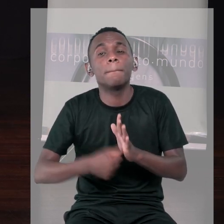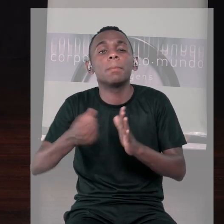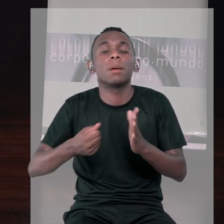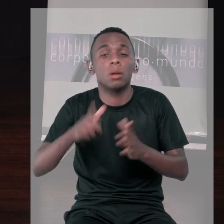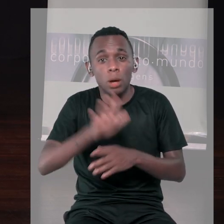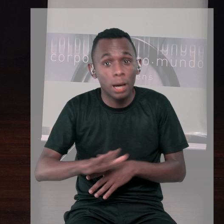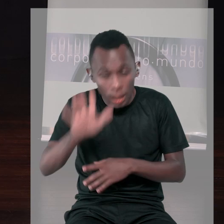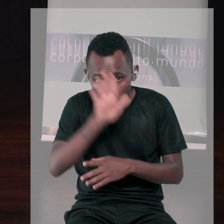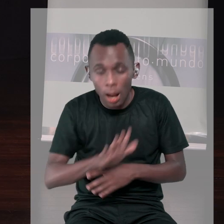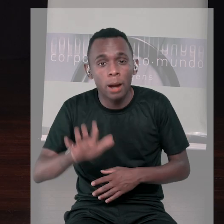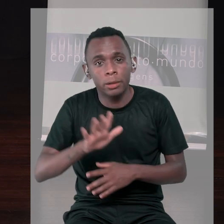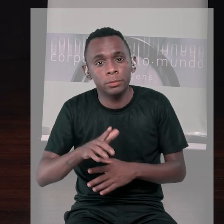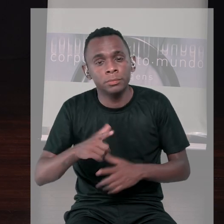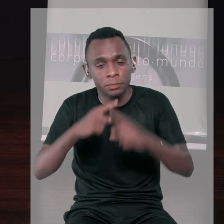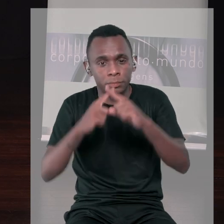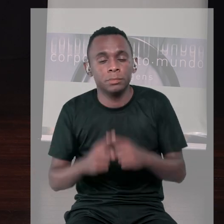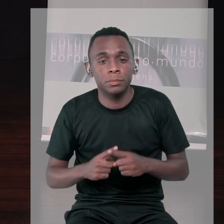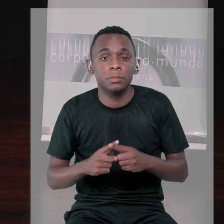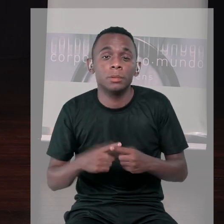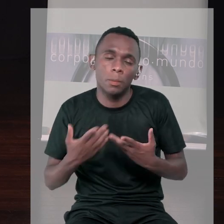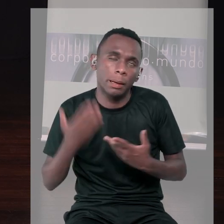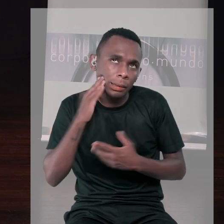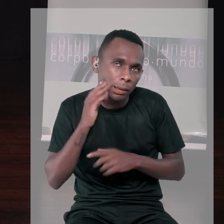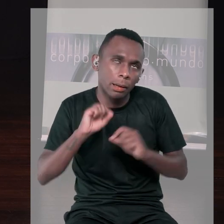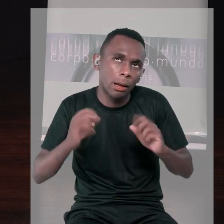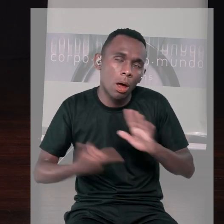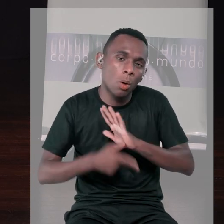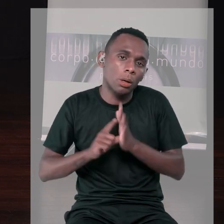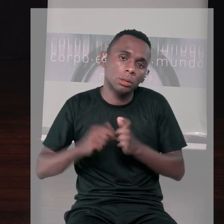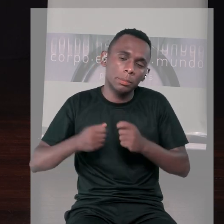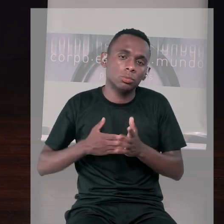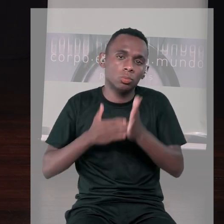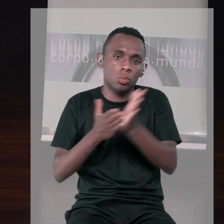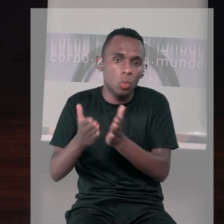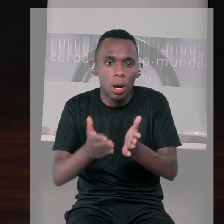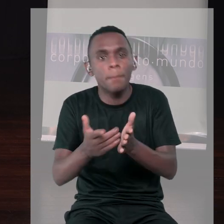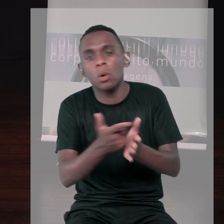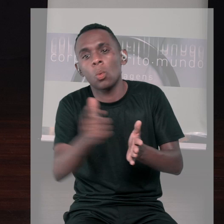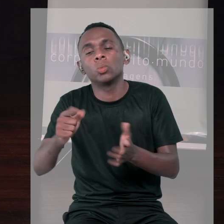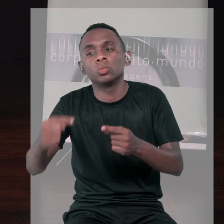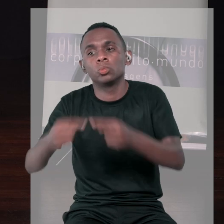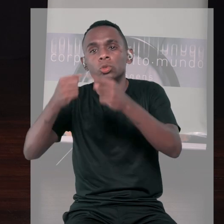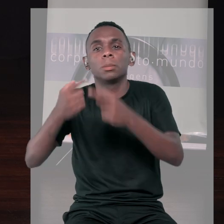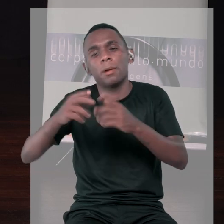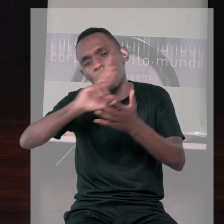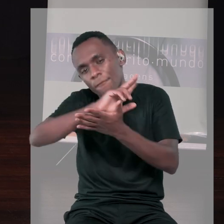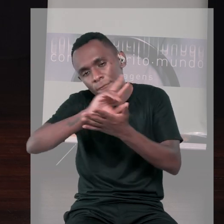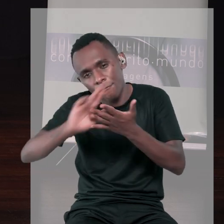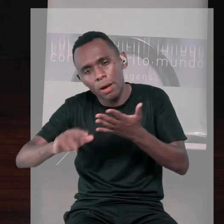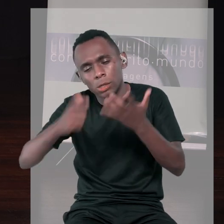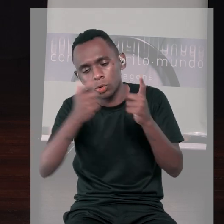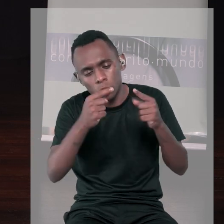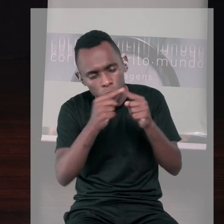que, para ser compreendida, precisa, né, de um caminho outro, né, das suas várias camadas, digamos, tanto lógicas